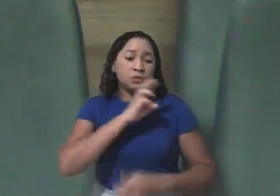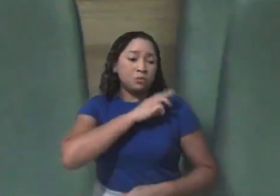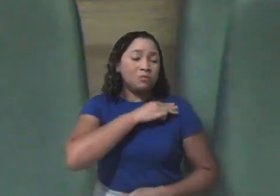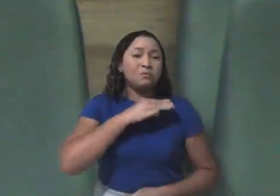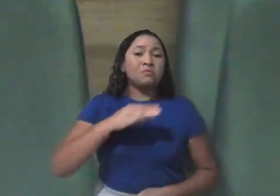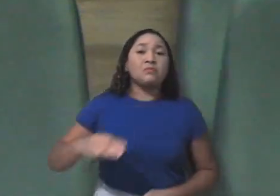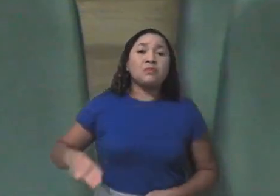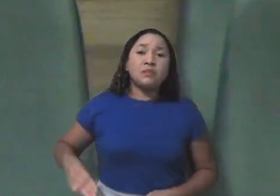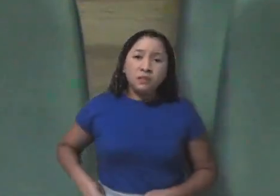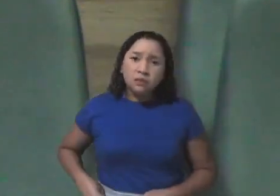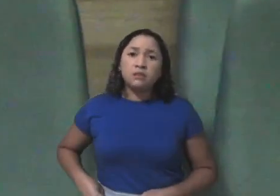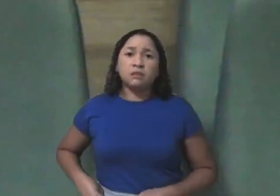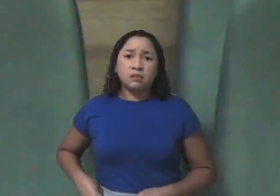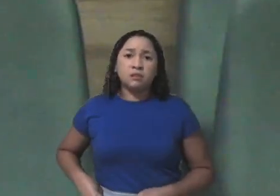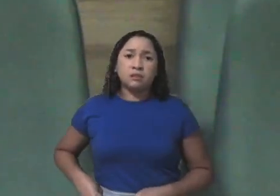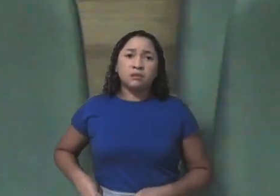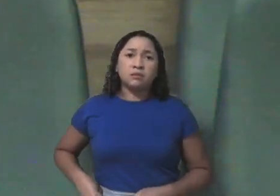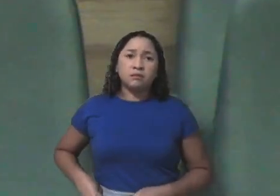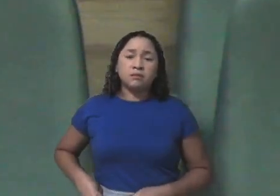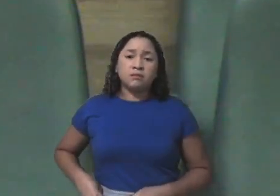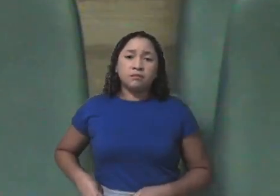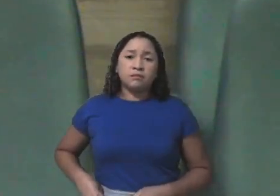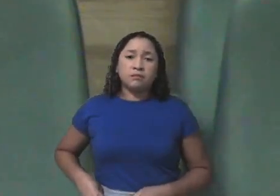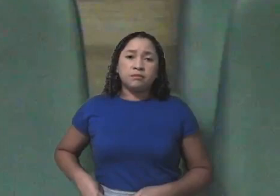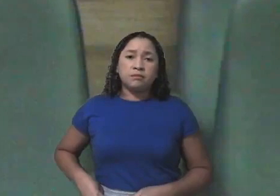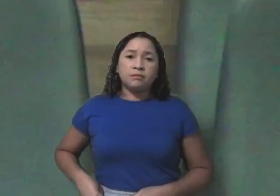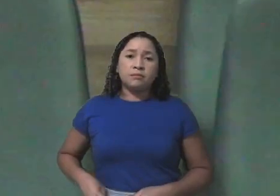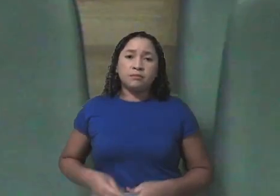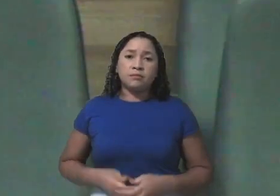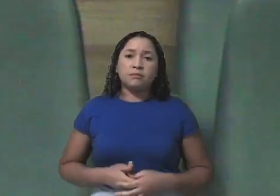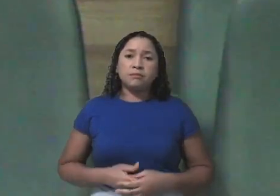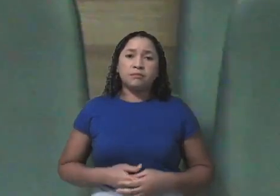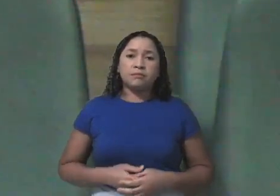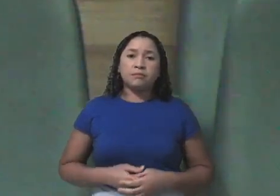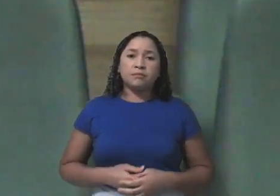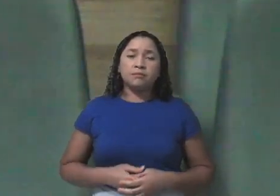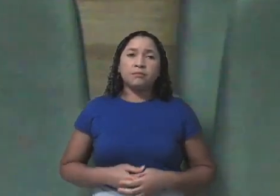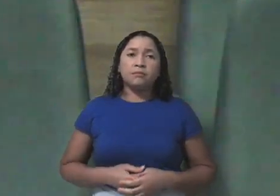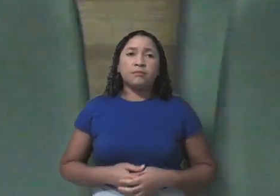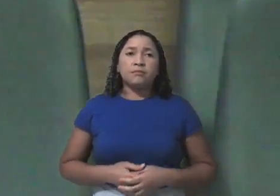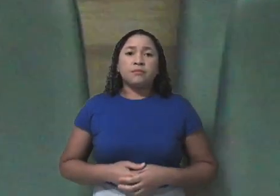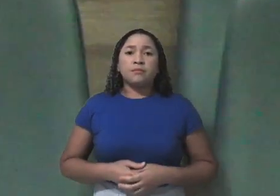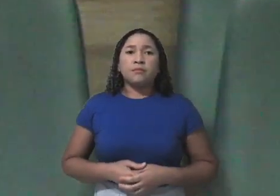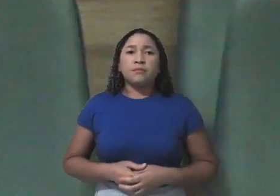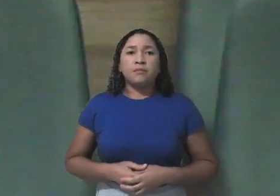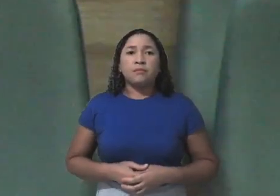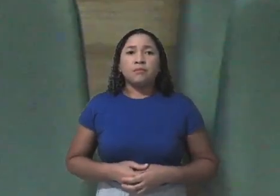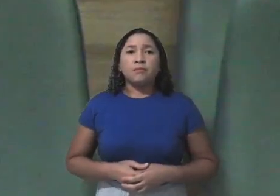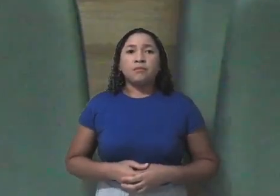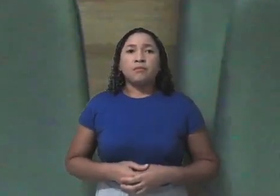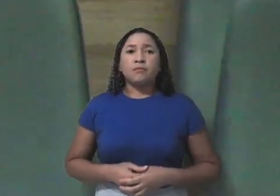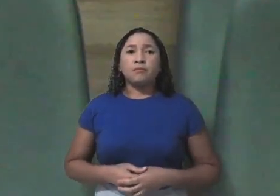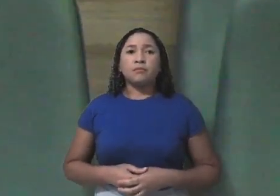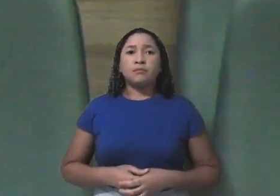aos pecados, para eles pararem de pecar de uma vez por todas, para